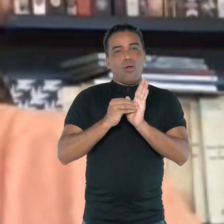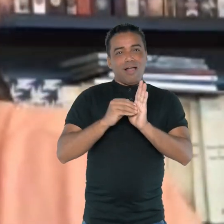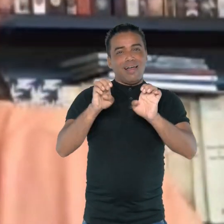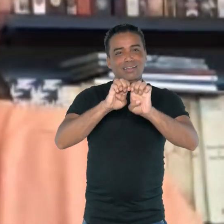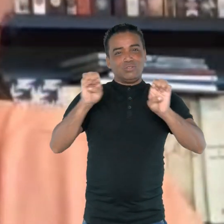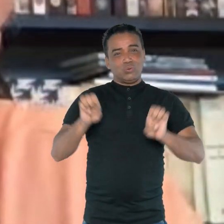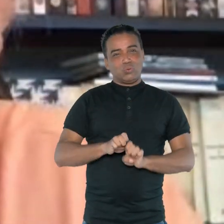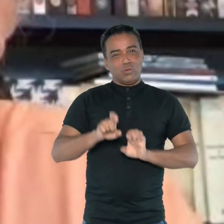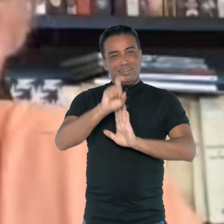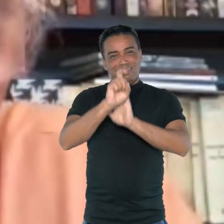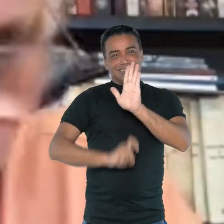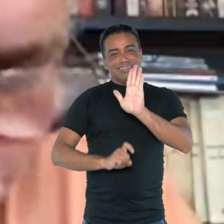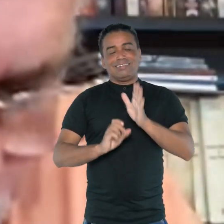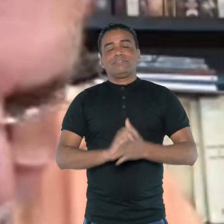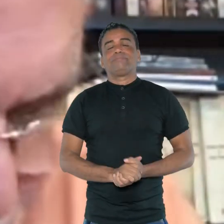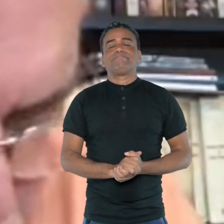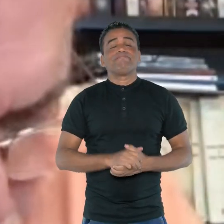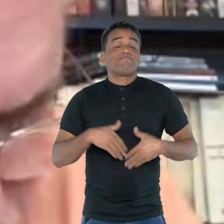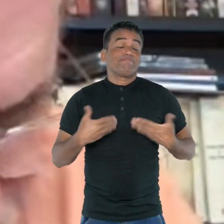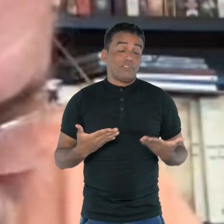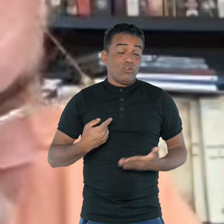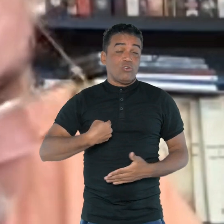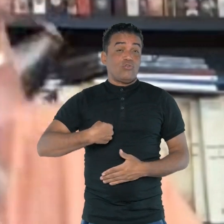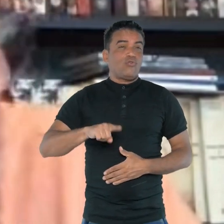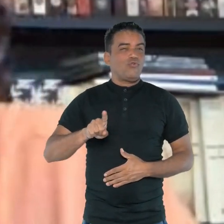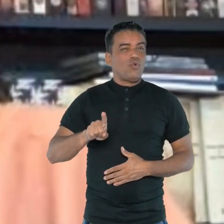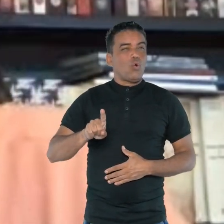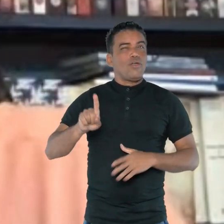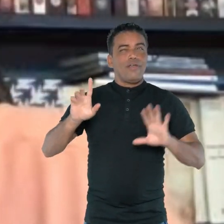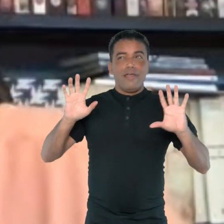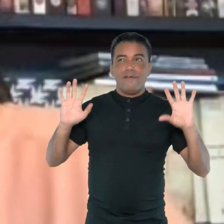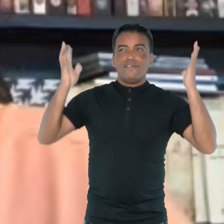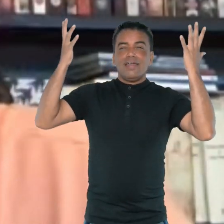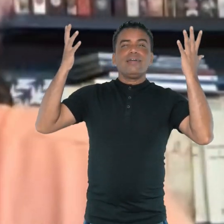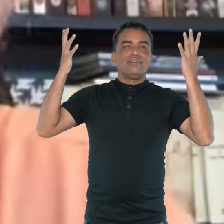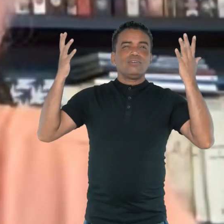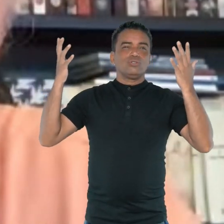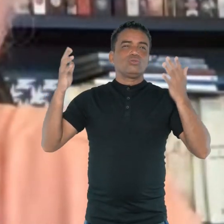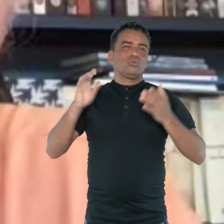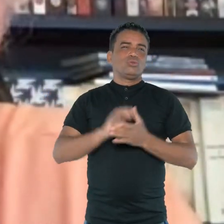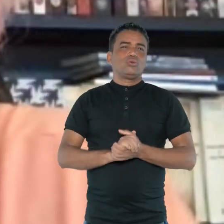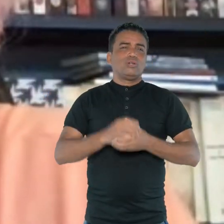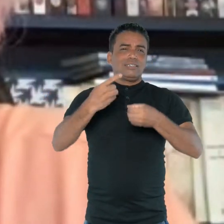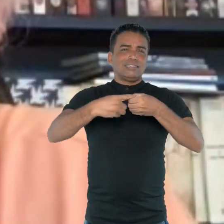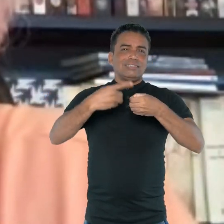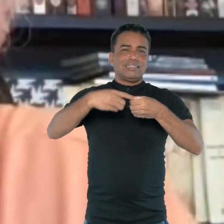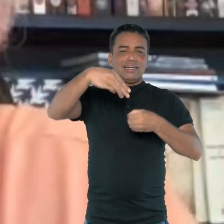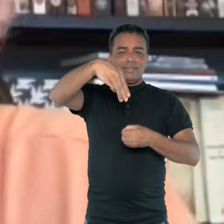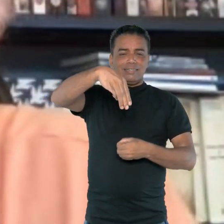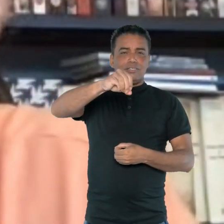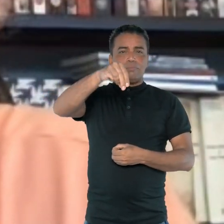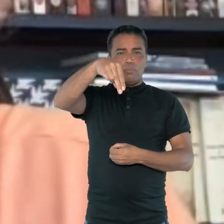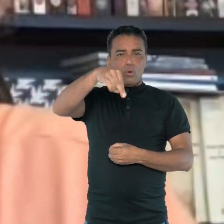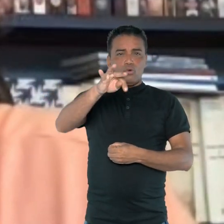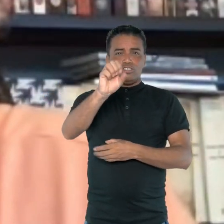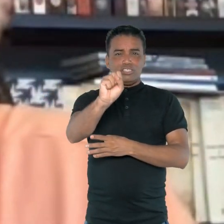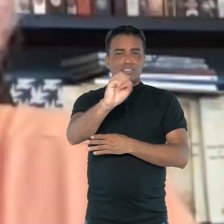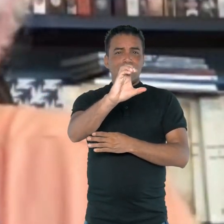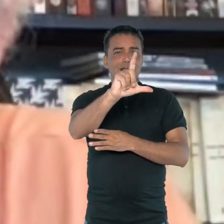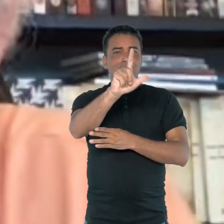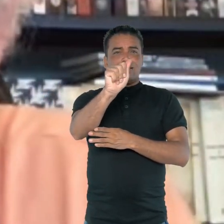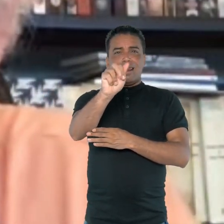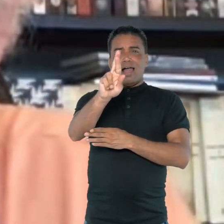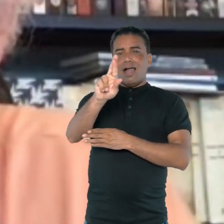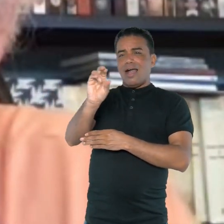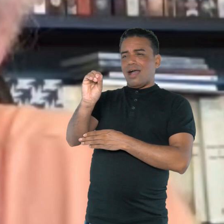escrever. E aí eu fui a um evento em Montes Claros. Em Montes Claros, eu fiz